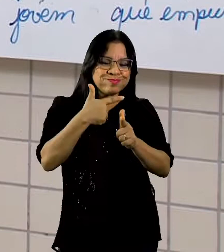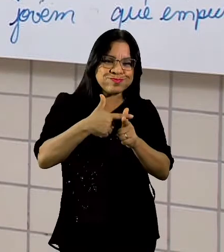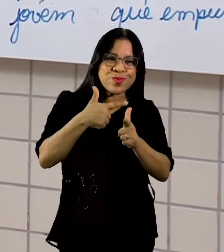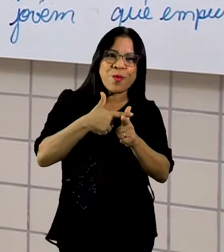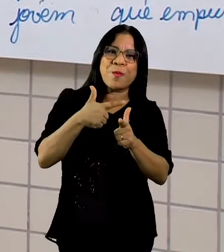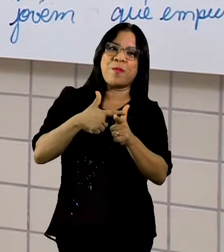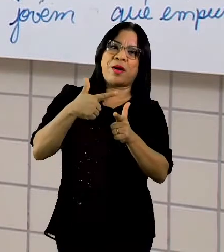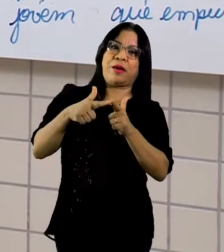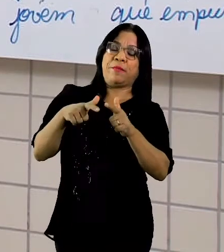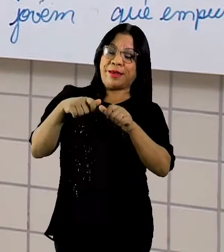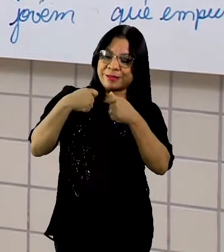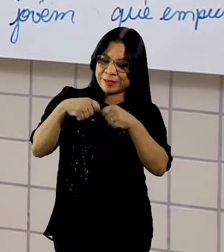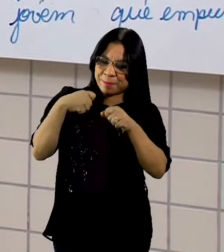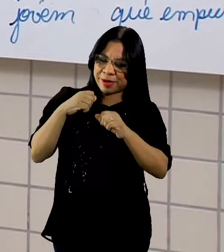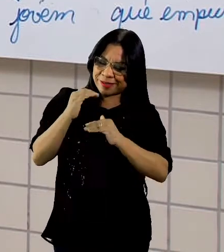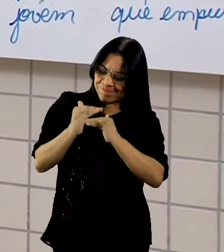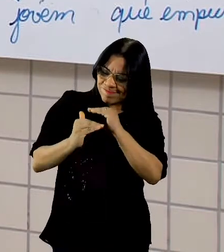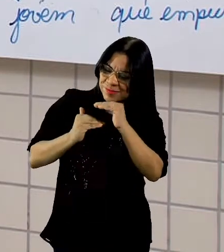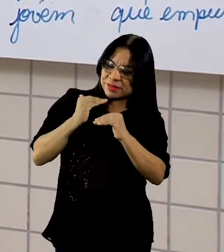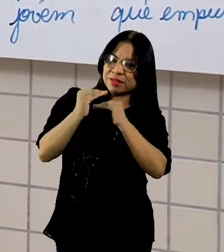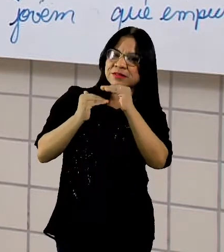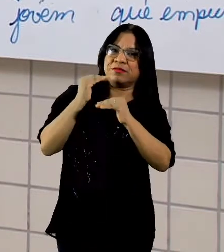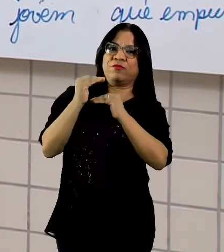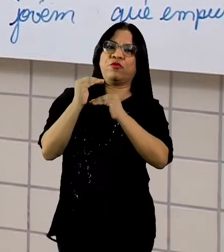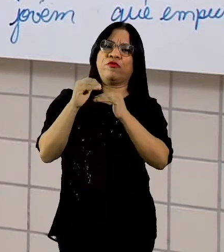ser desenvolvido,